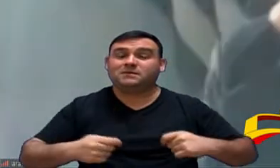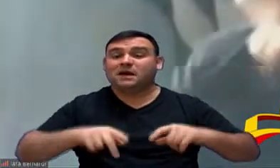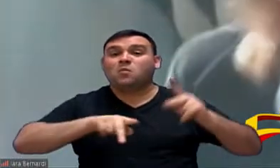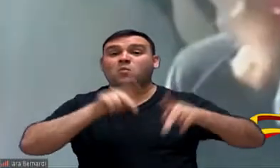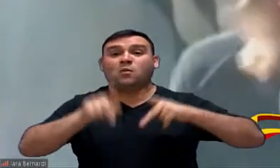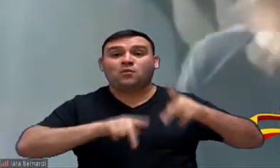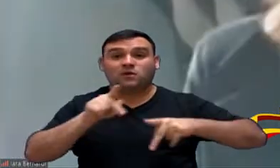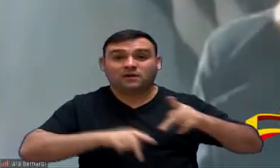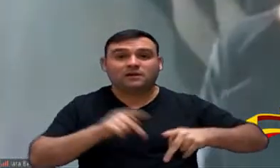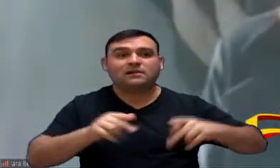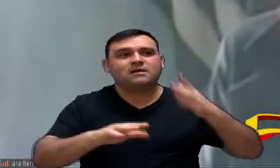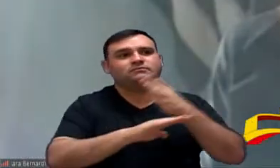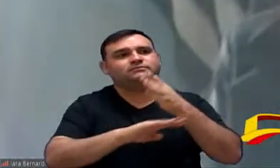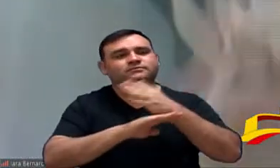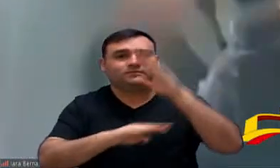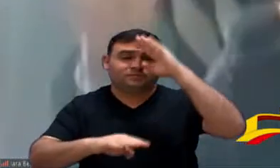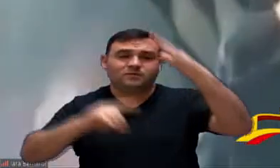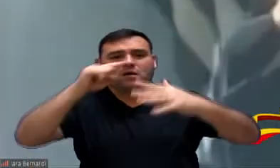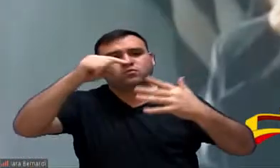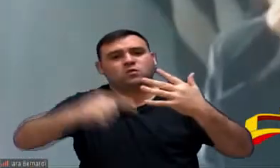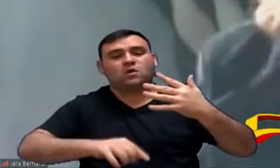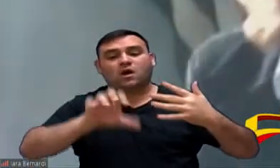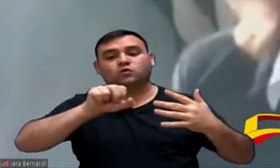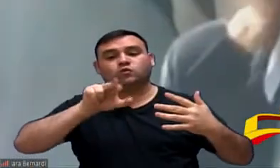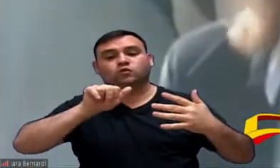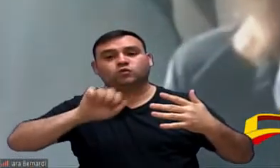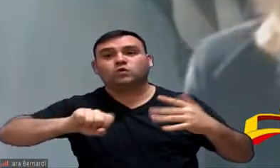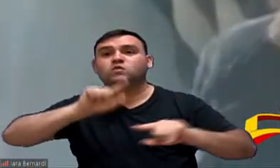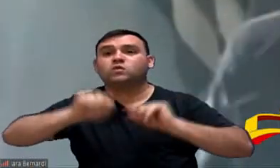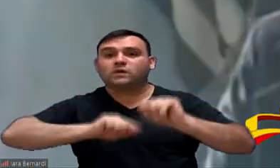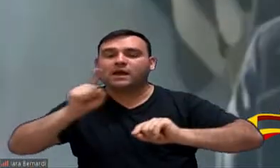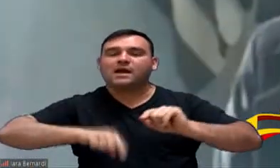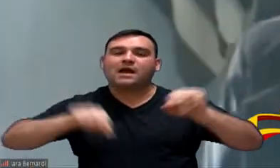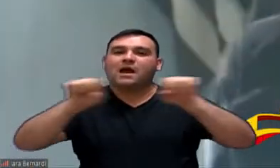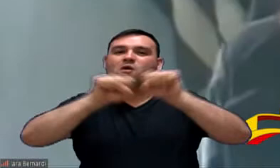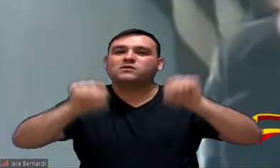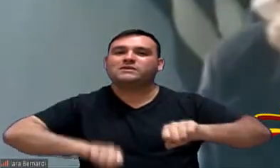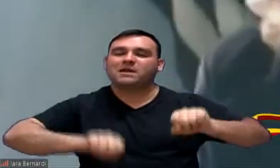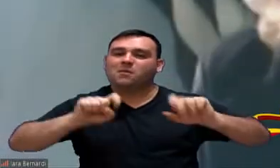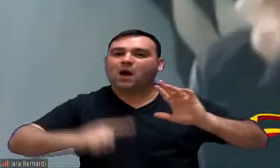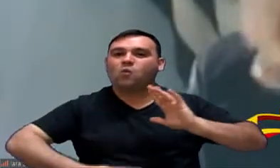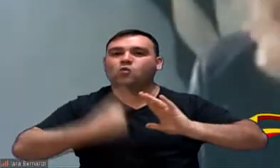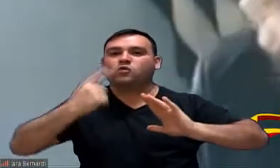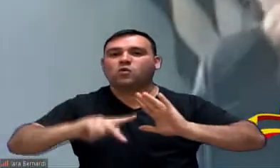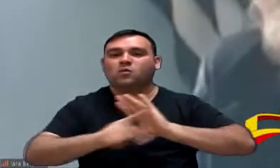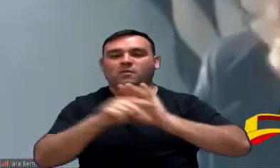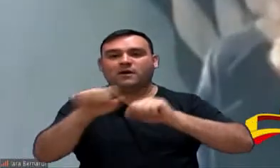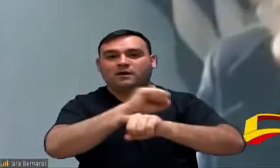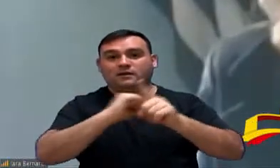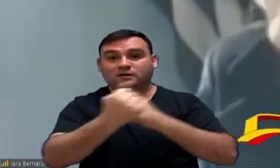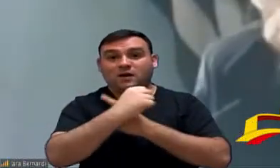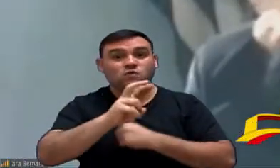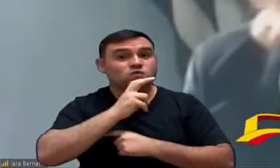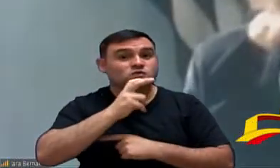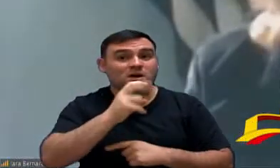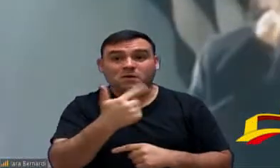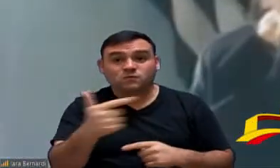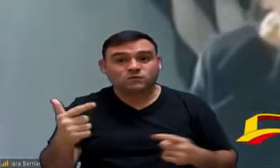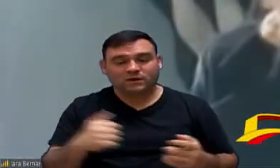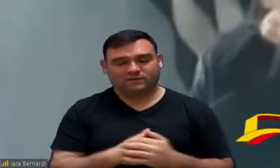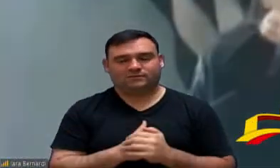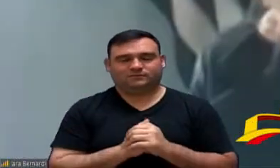são as nossas políticas prioritárias dentro do SUAS, que é o Sistema Único de Assistência Social. E Sorocaba ainda não tem